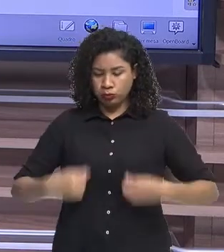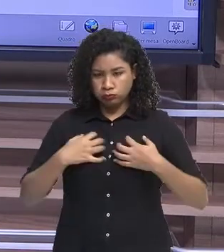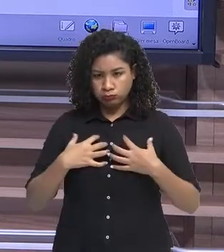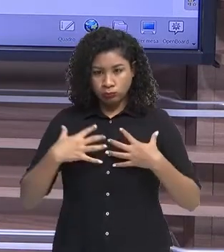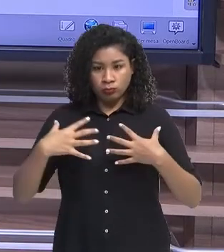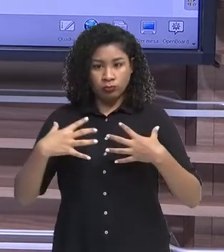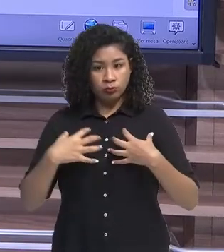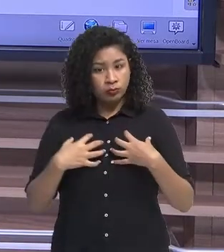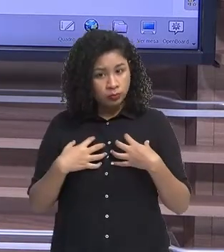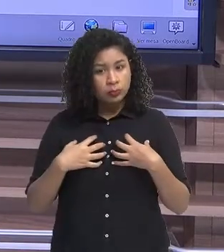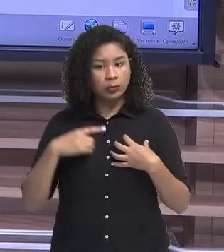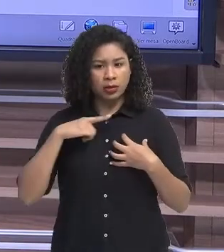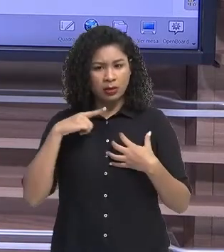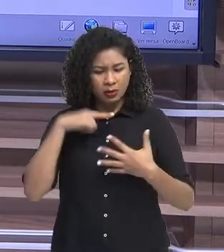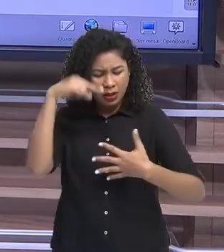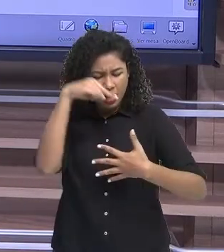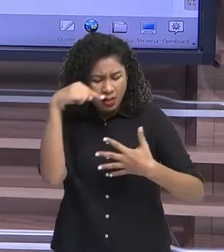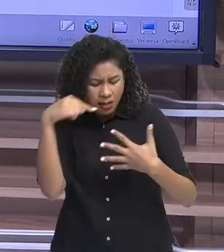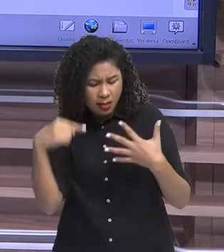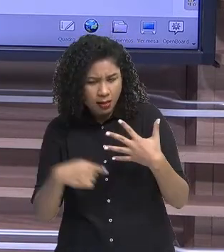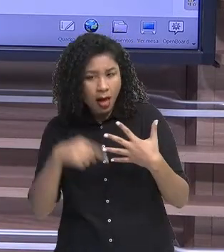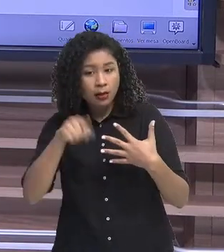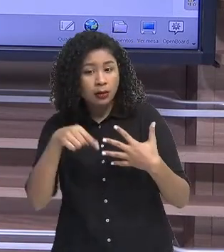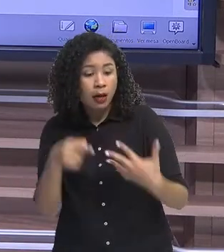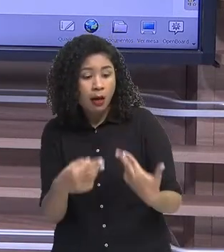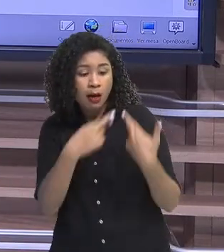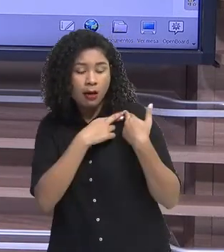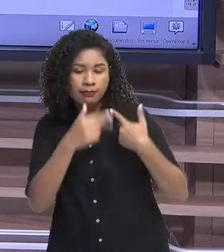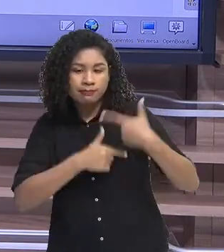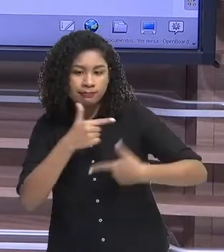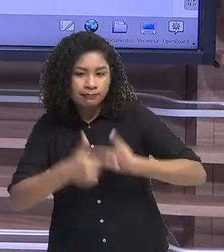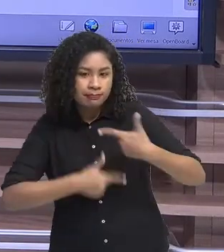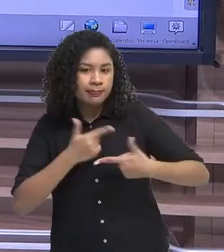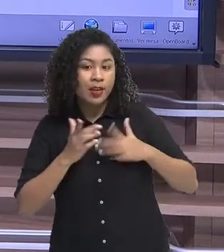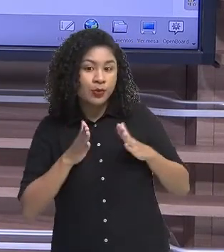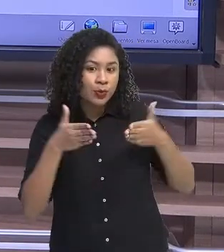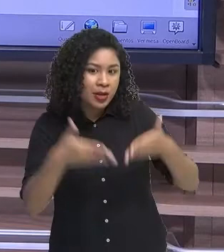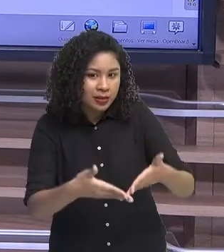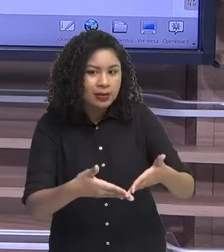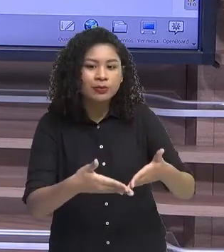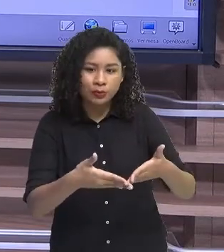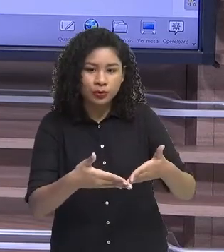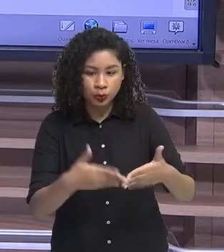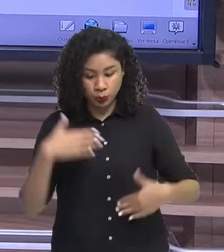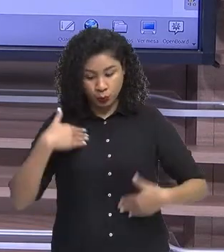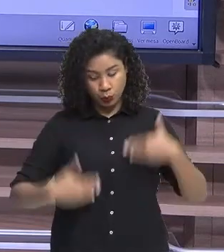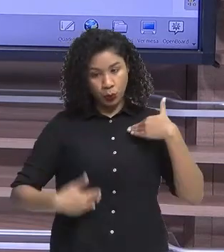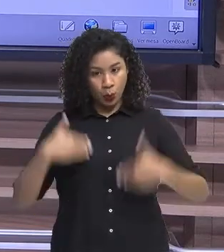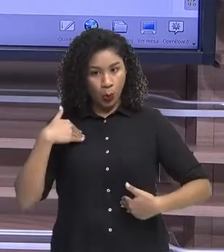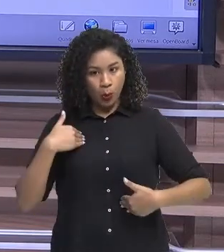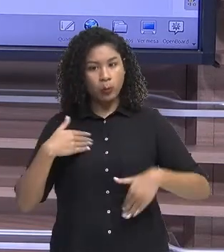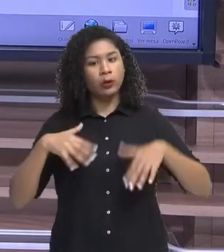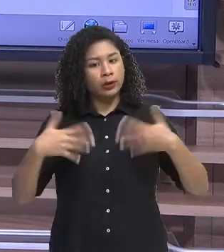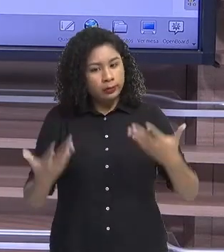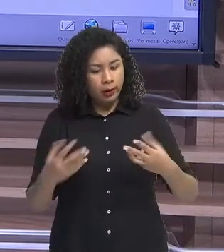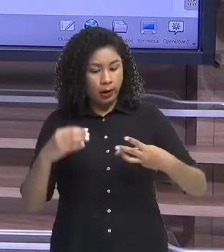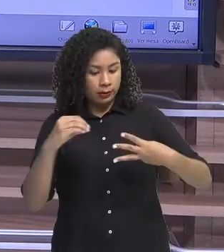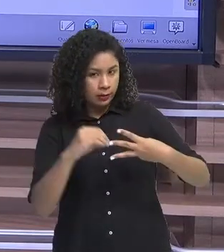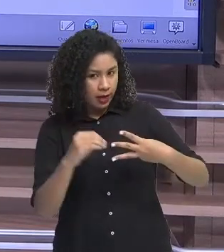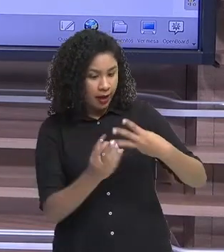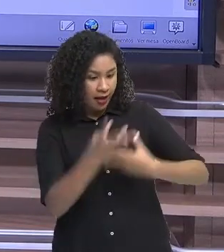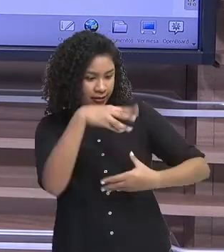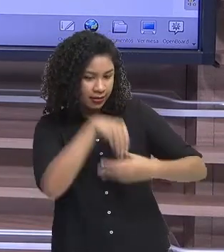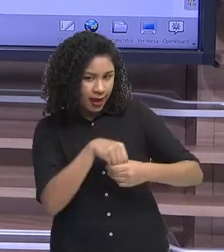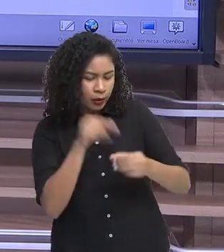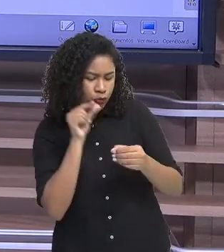órgão tem uma função específica no meu organismo. A mesma coisa acontece com a célula. Cada organela tem a sua função